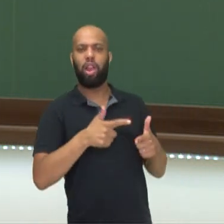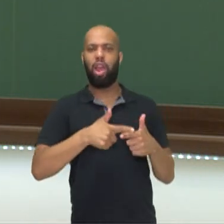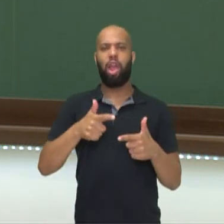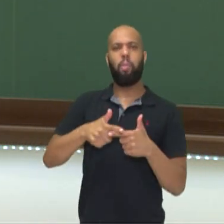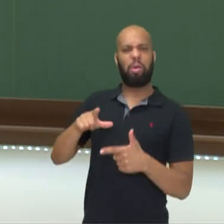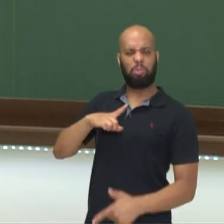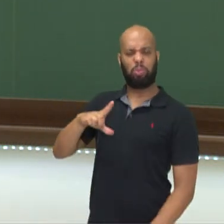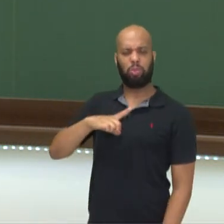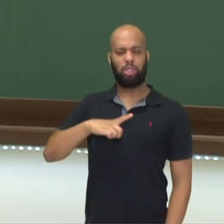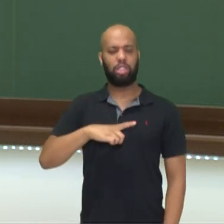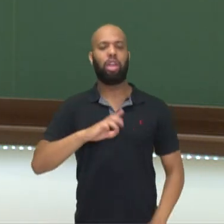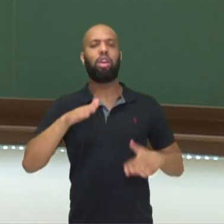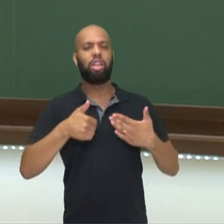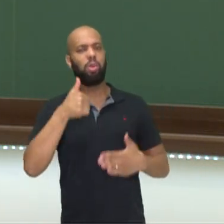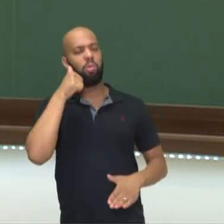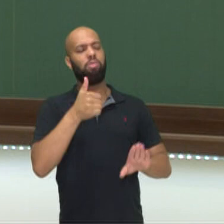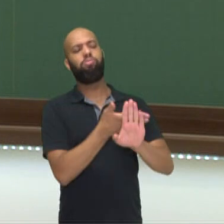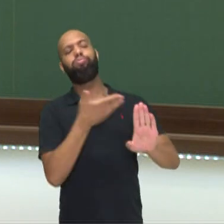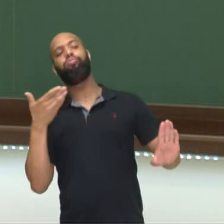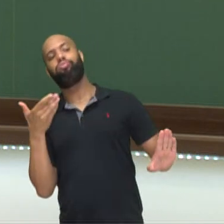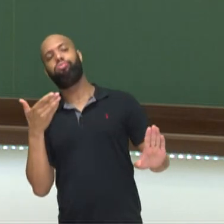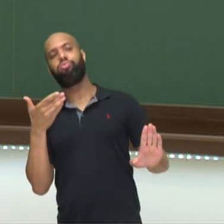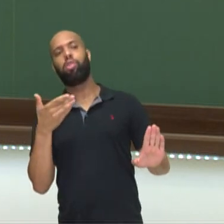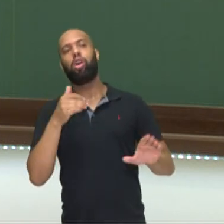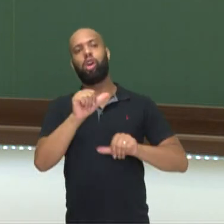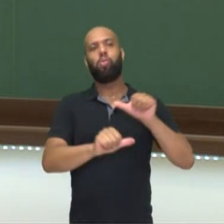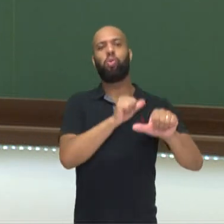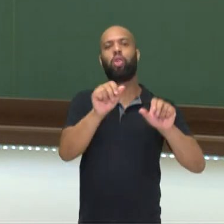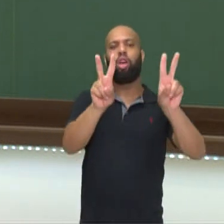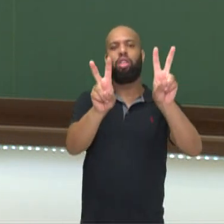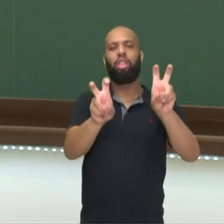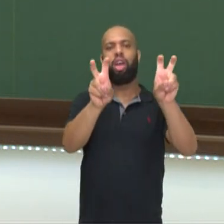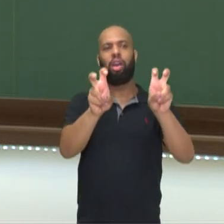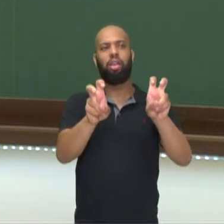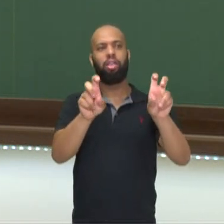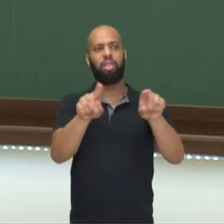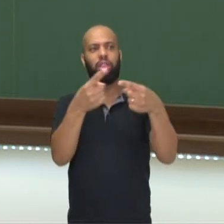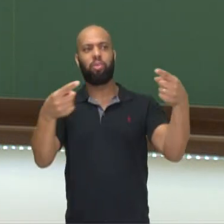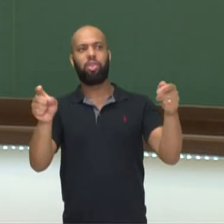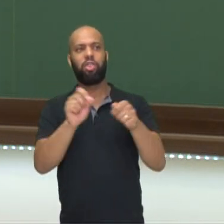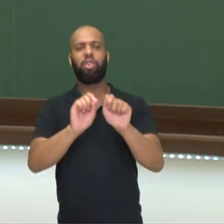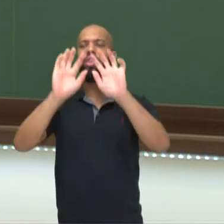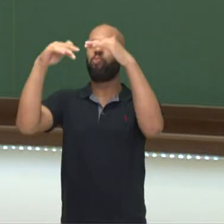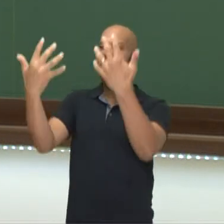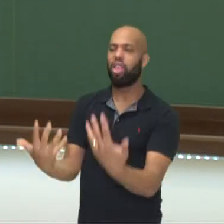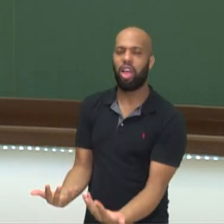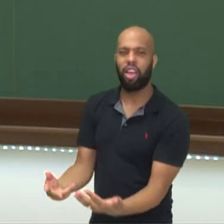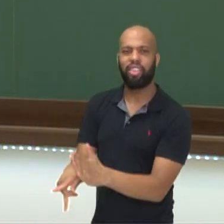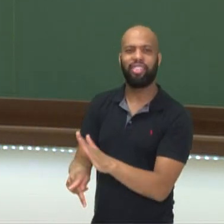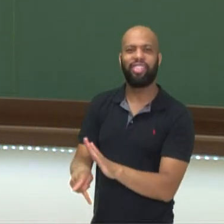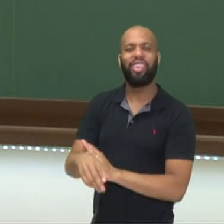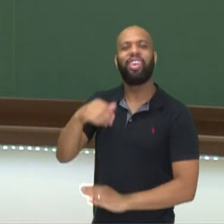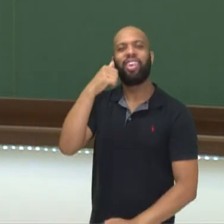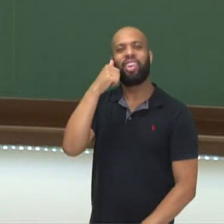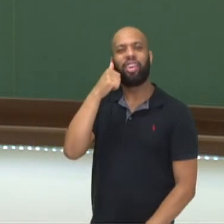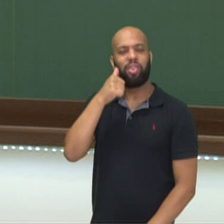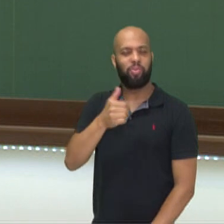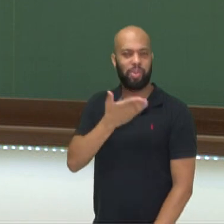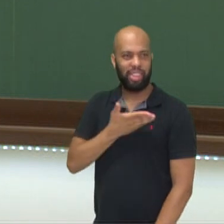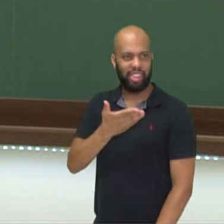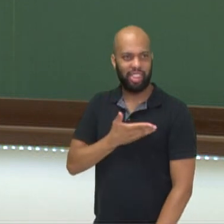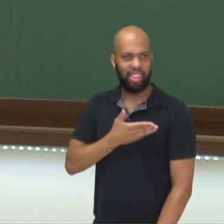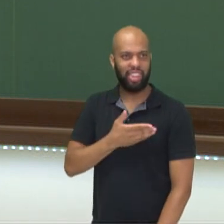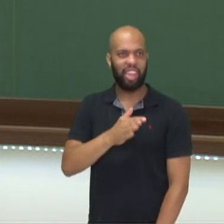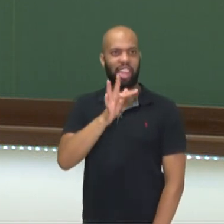mulheres. Então ele decidiu mudar o título da música e fez uma homenagem a uma amiga. Né? Então,